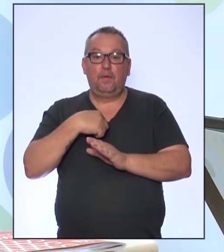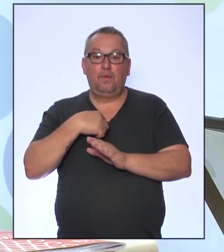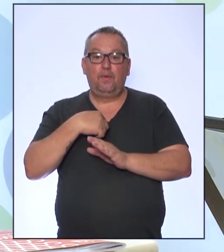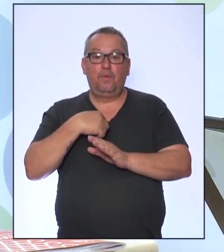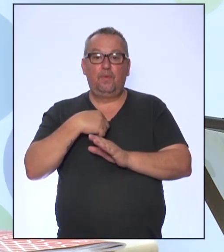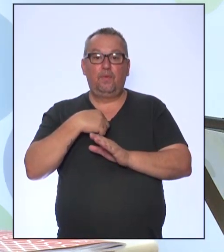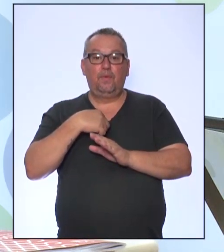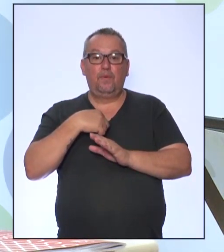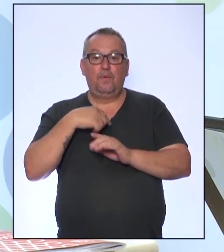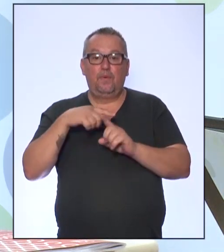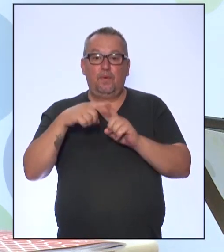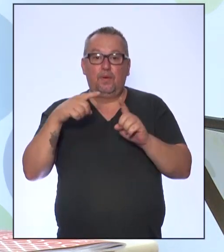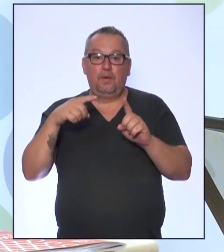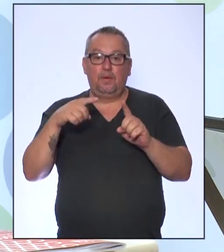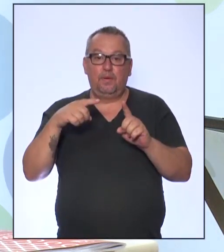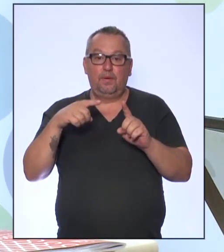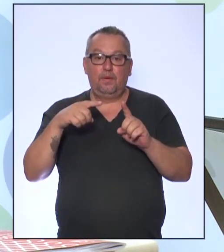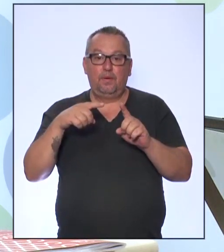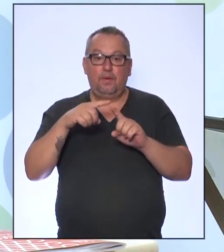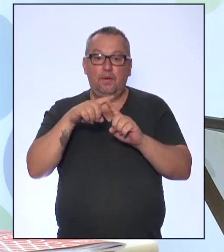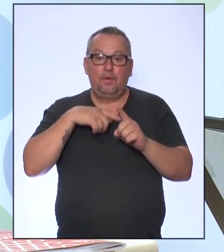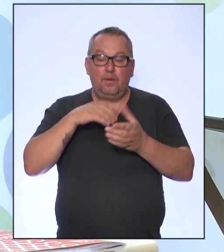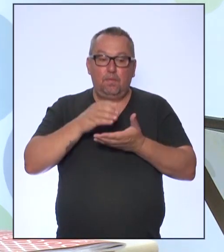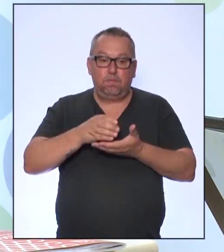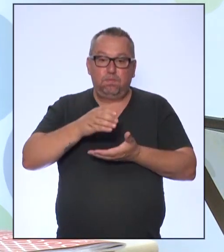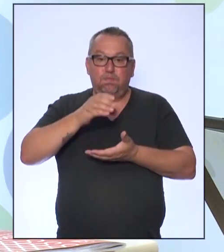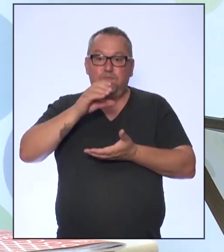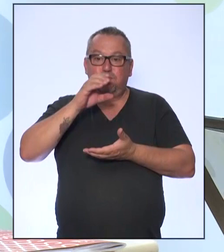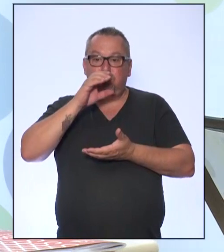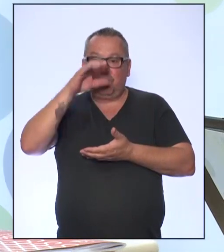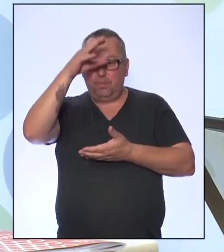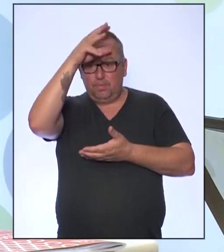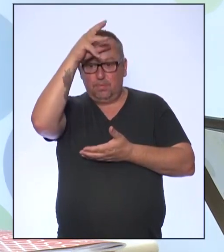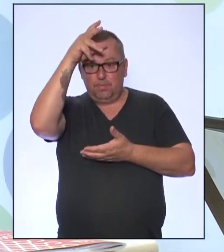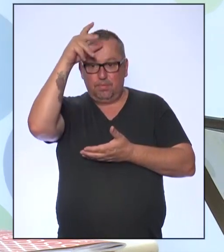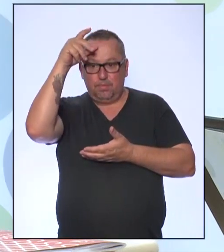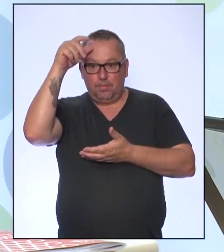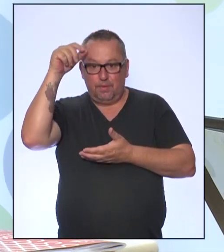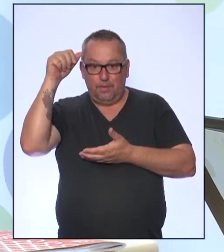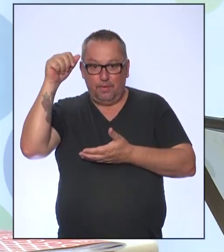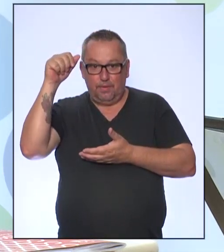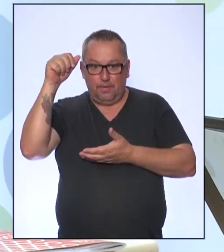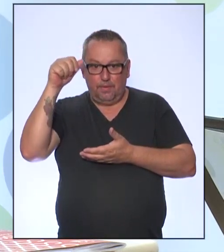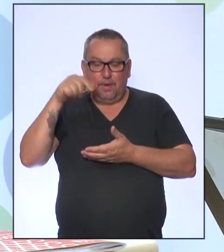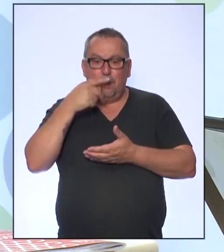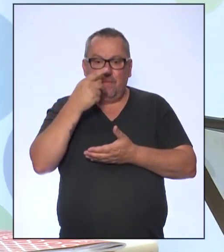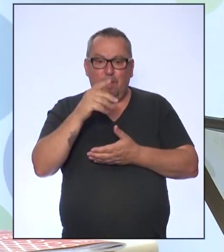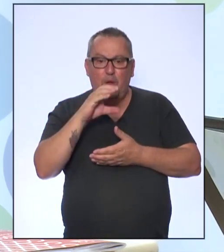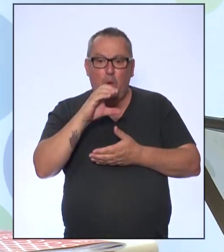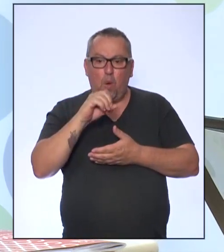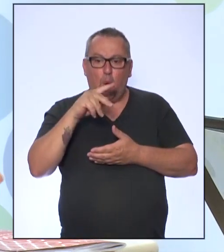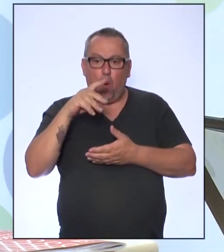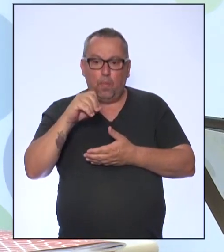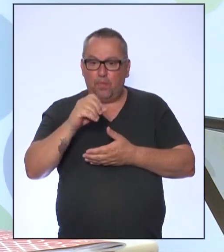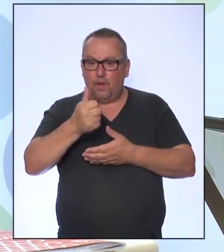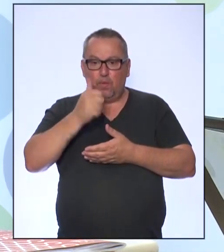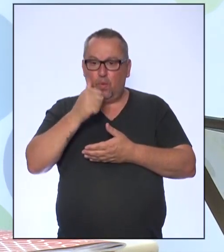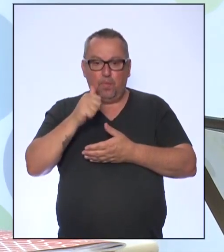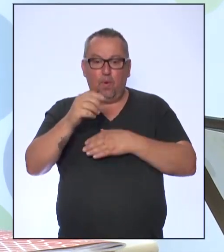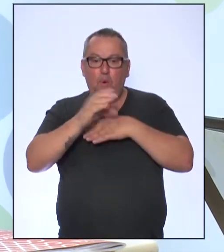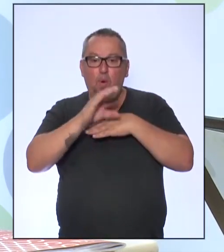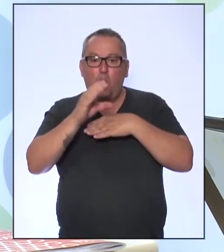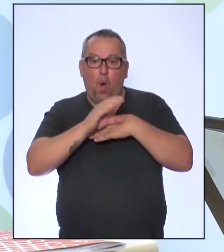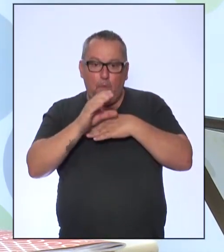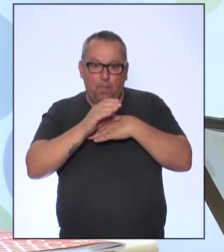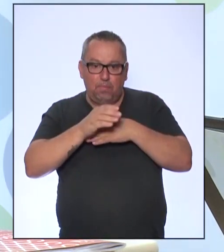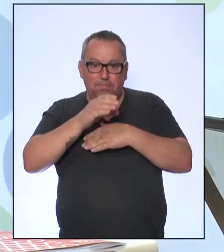eu tomei um copo de refrigerante. Você tomou o refrigerante que está no copo. Você não tomou o copo, ninguém pega.